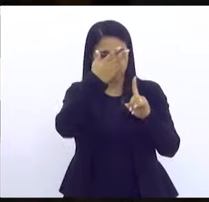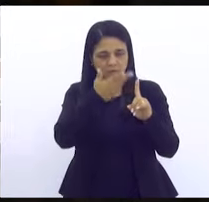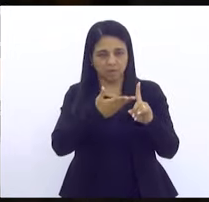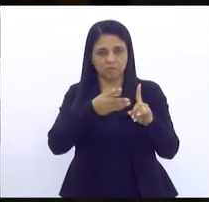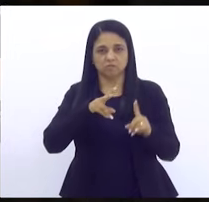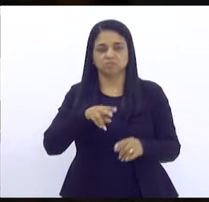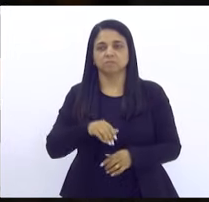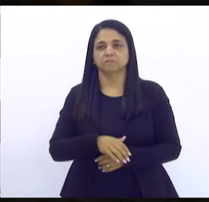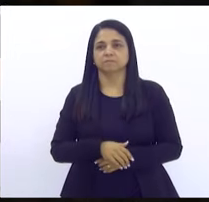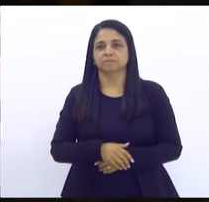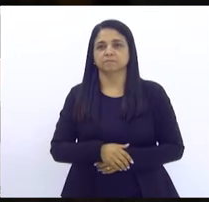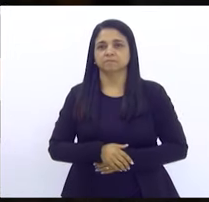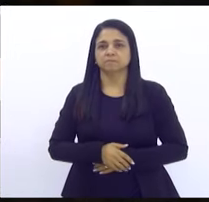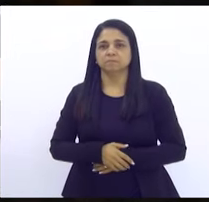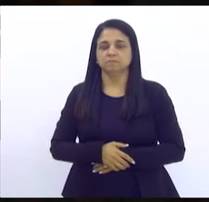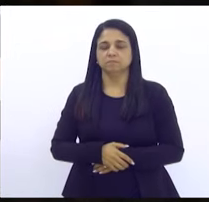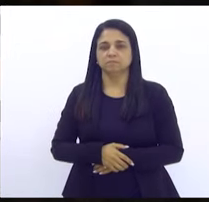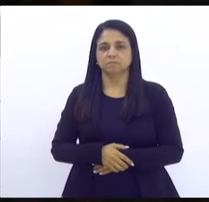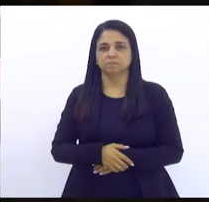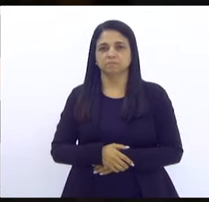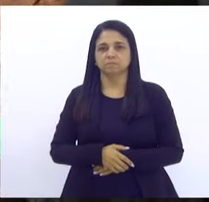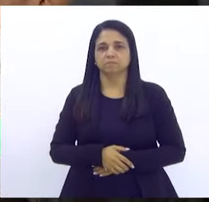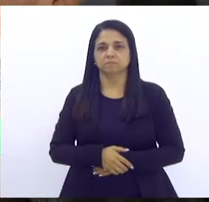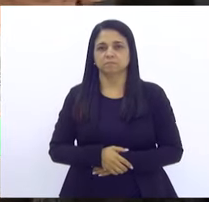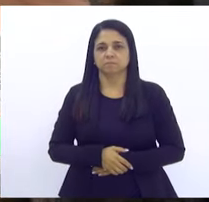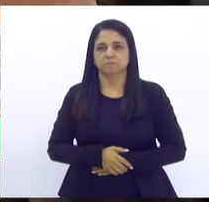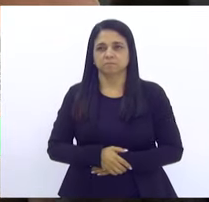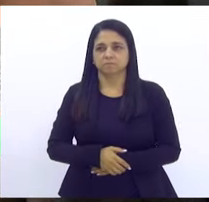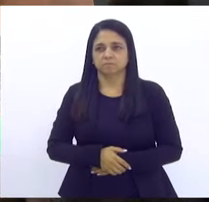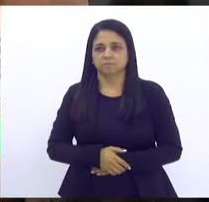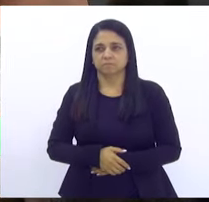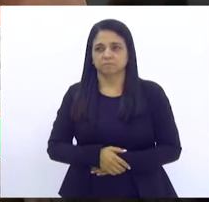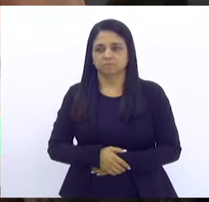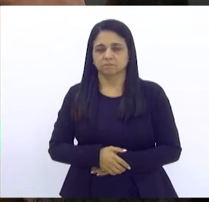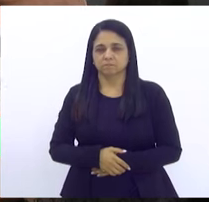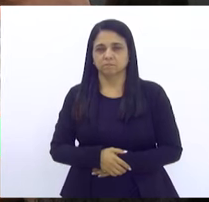em honra a essa policial que tombou.